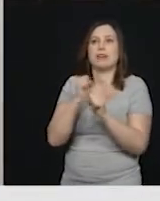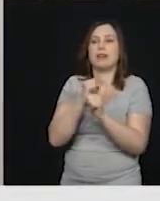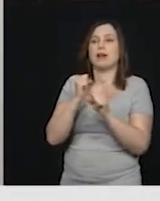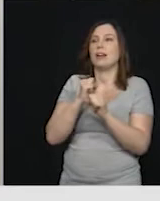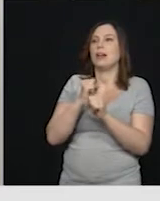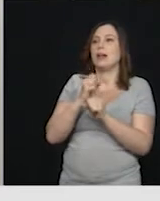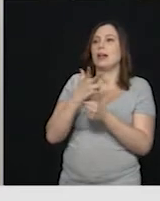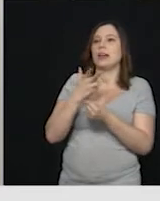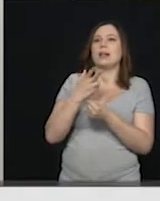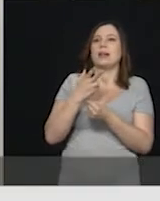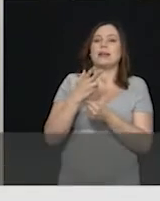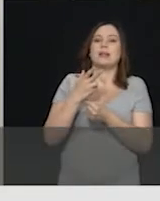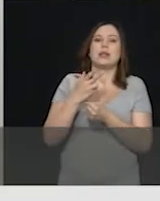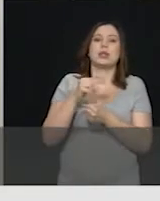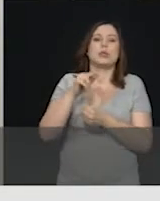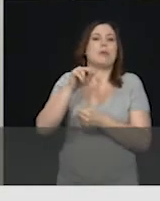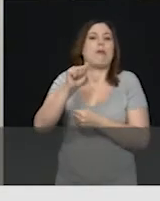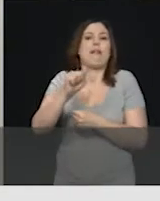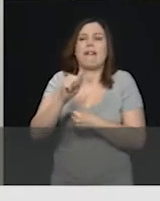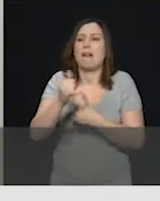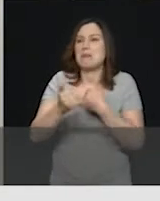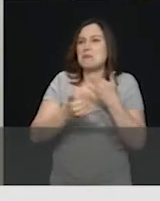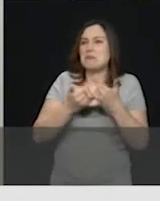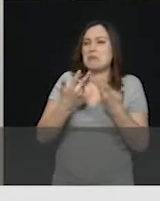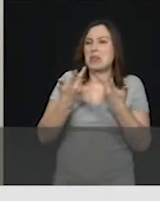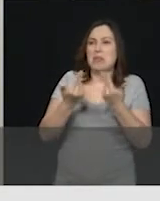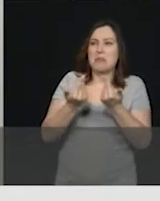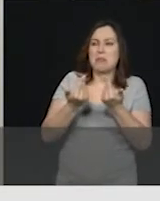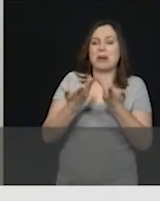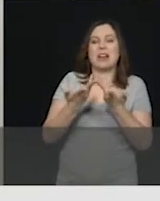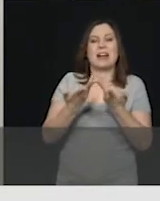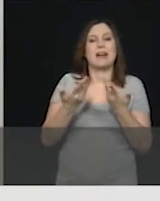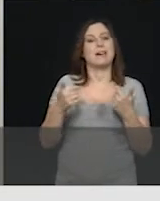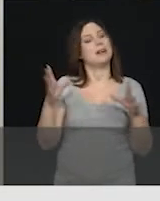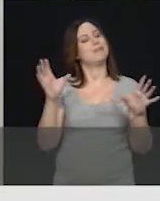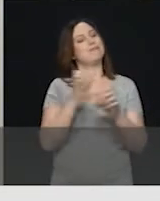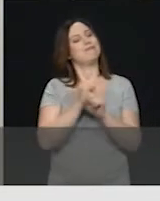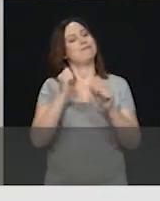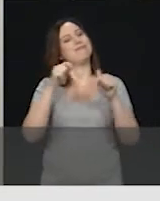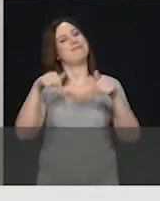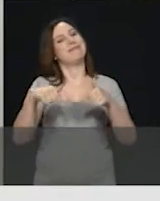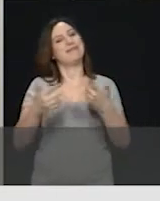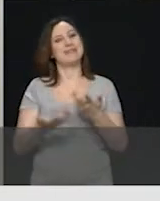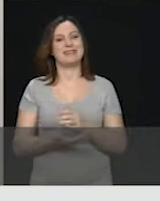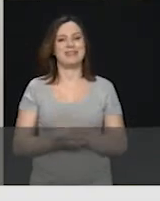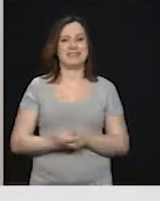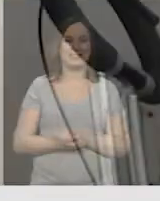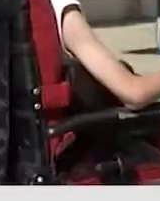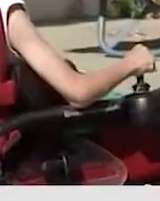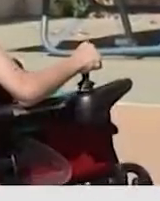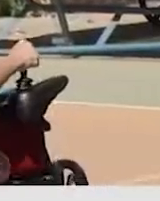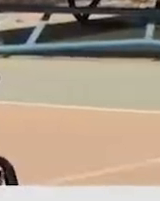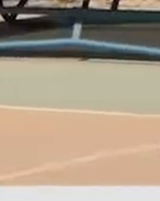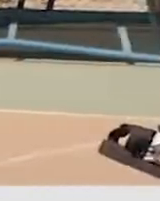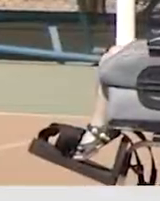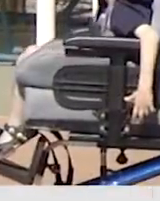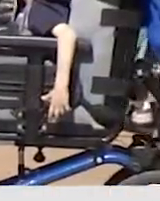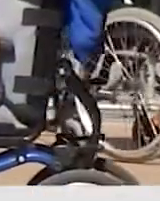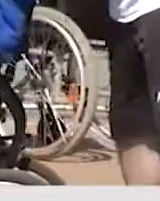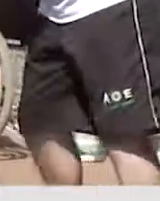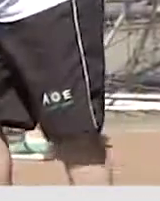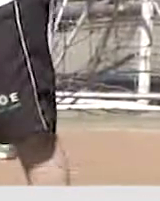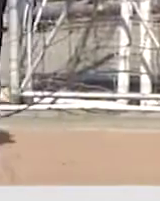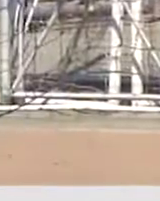mas eu adorei aqui ver que nunca fiz fazer a parte da minha vida então eu estou adorando aqui